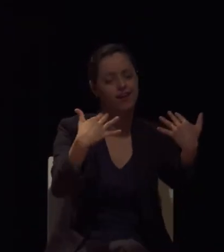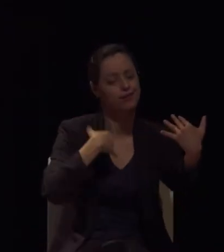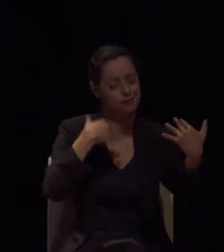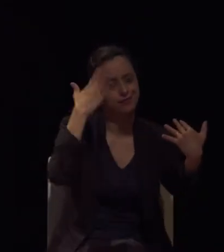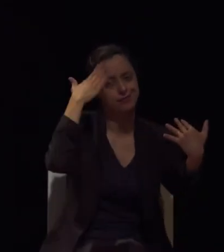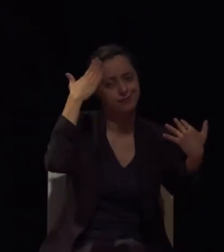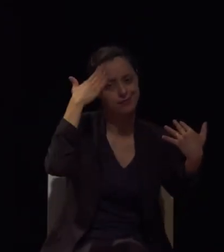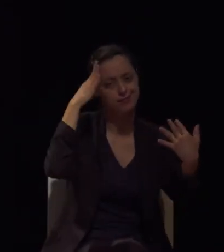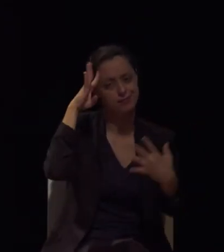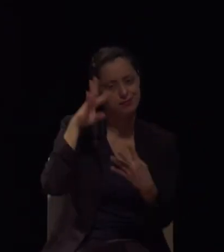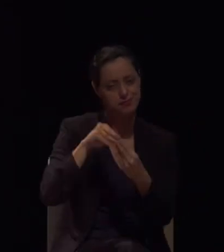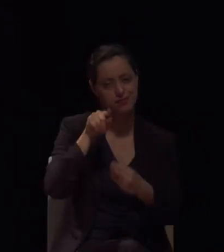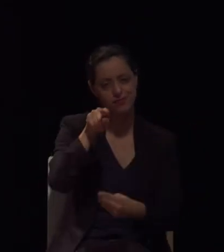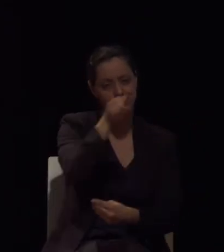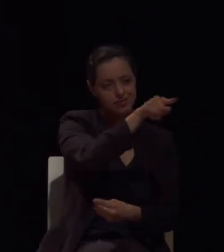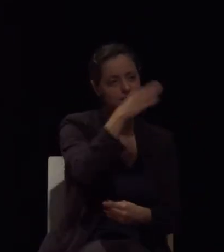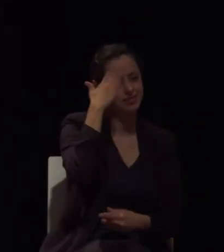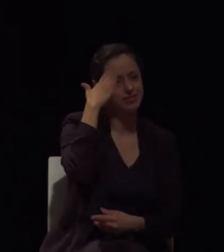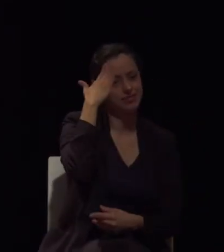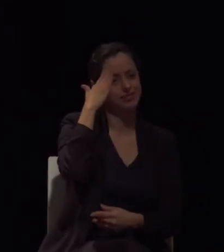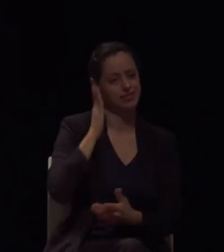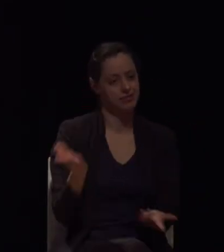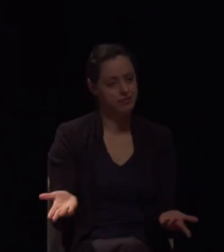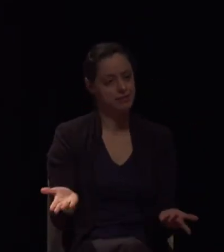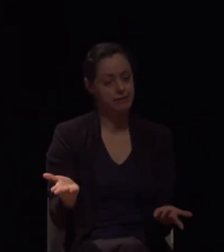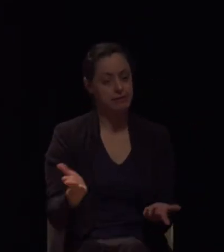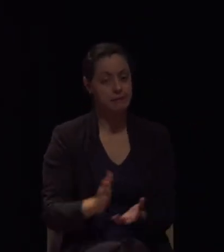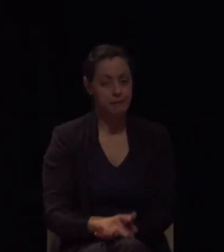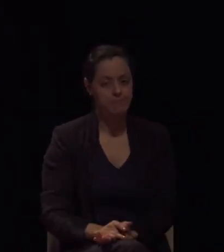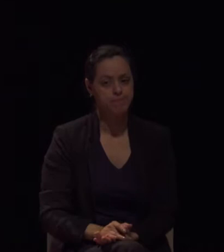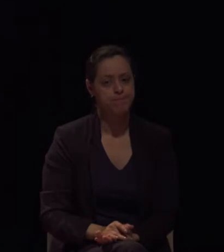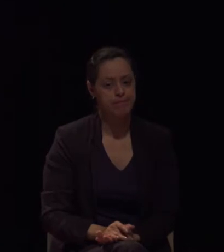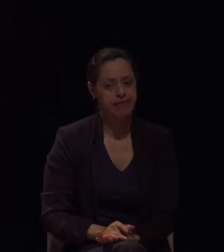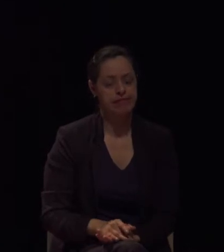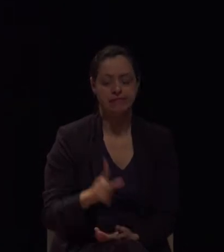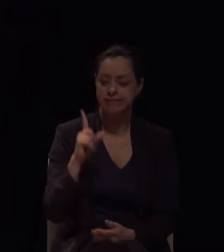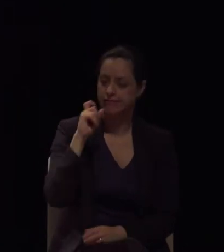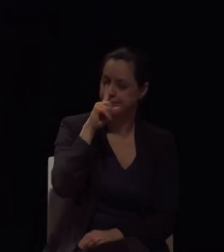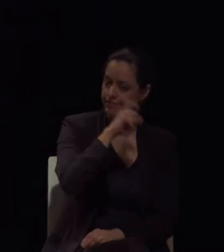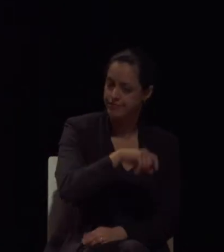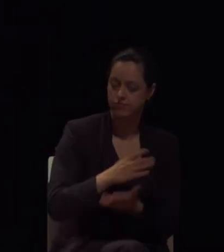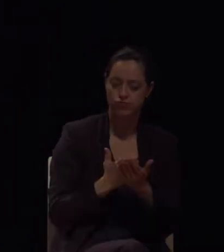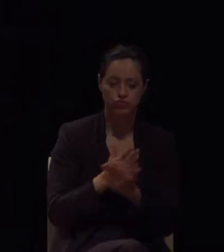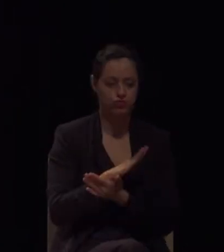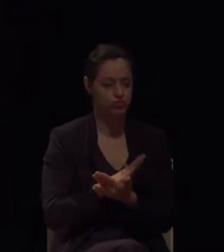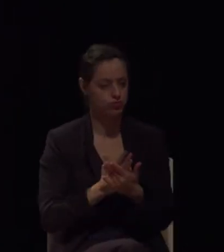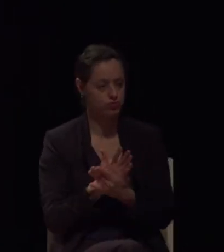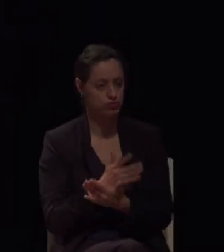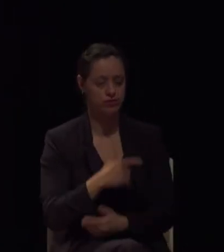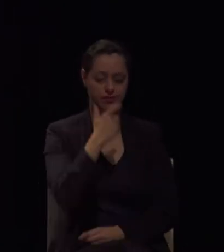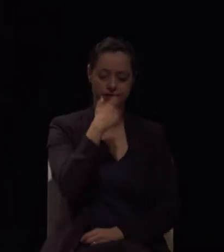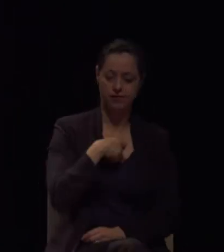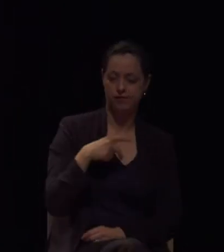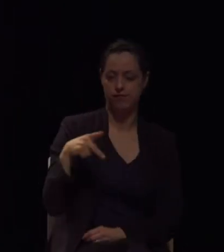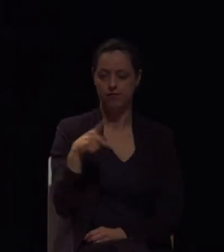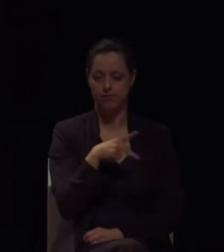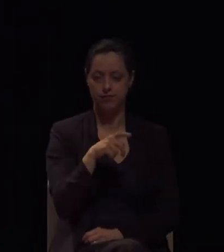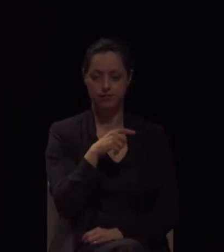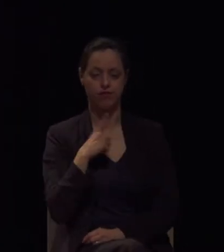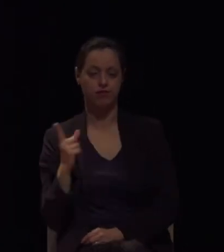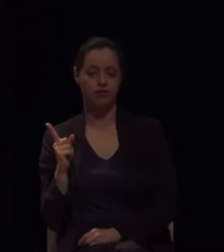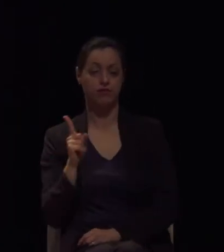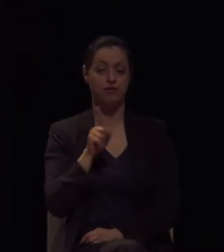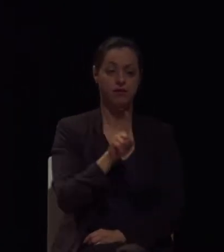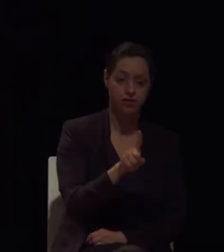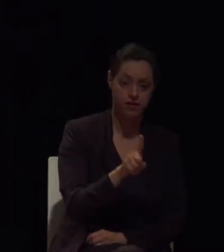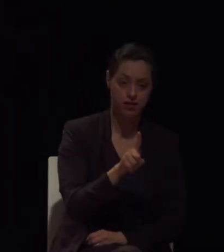sabe do que estou falando é muito chato vocês e aquele professor que quando entra na sala